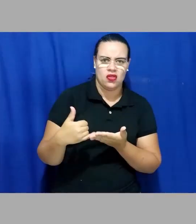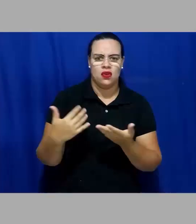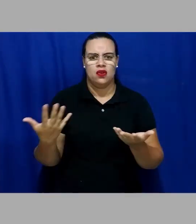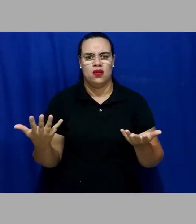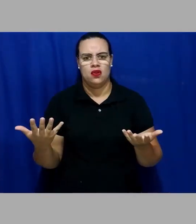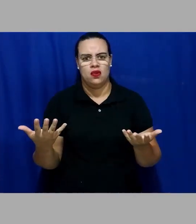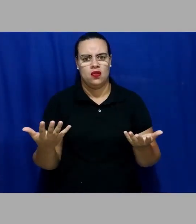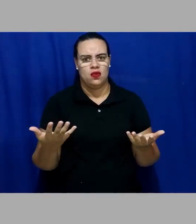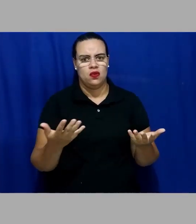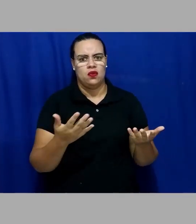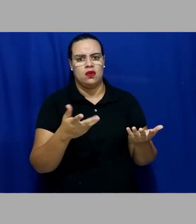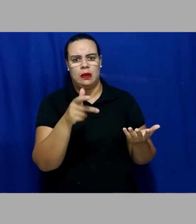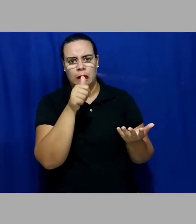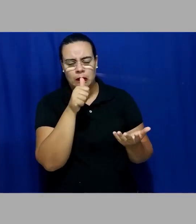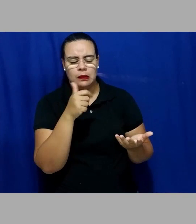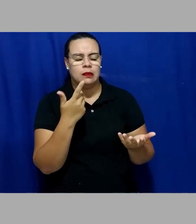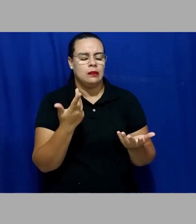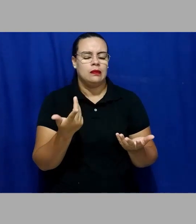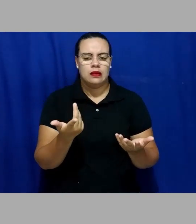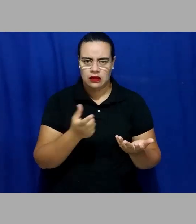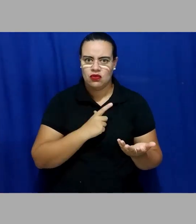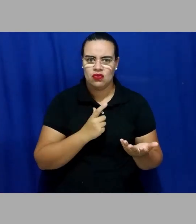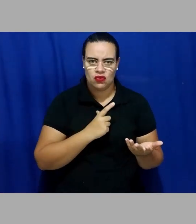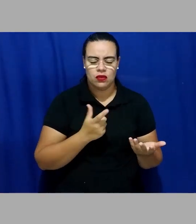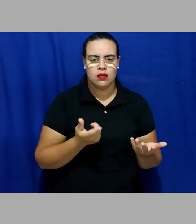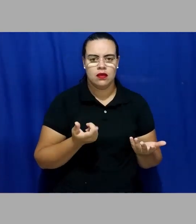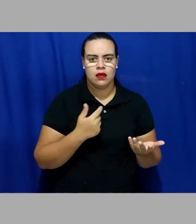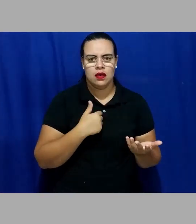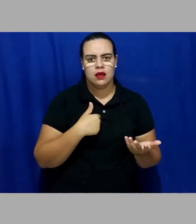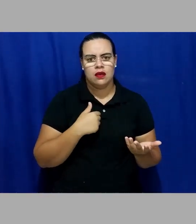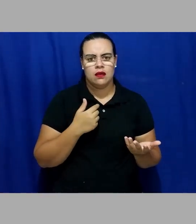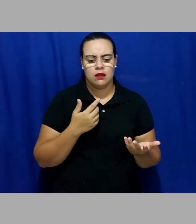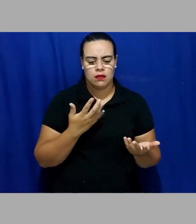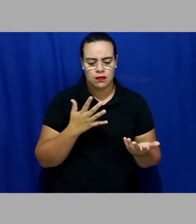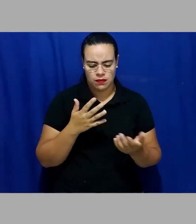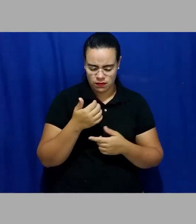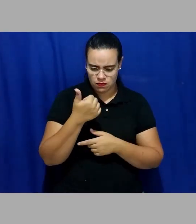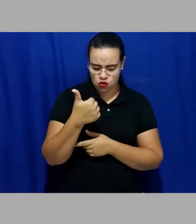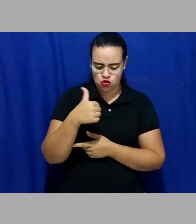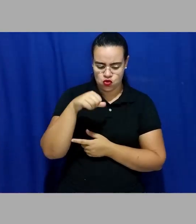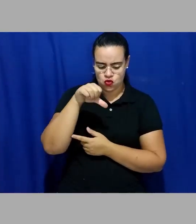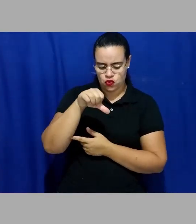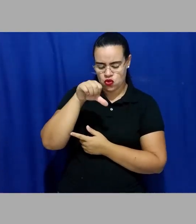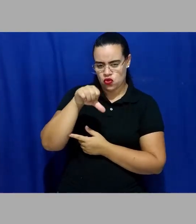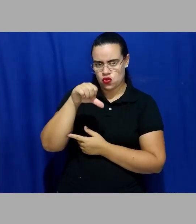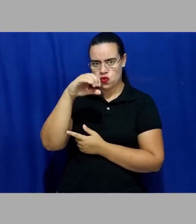Envolvido com muita droga, com muita bebida, e eu